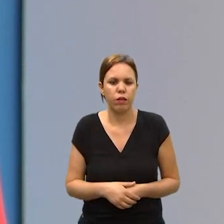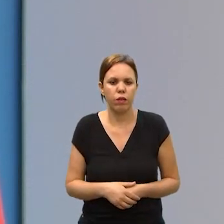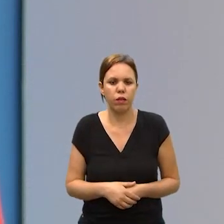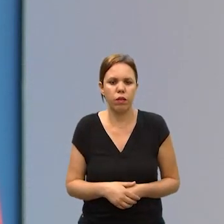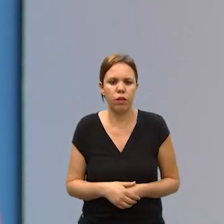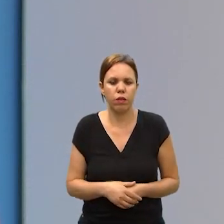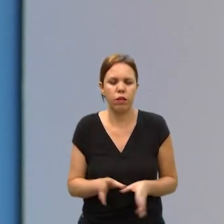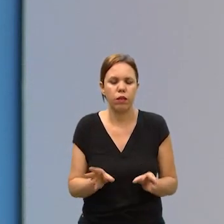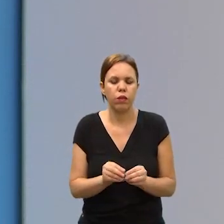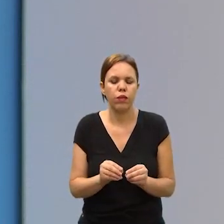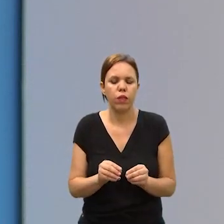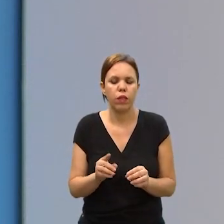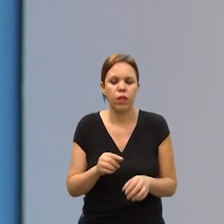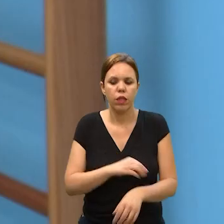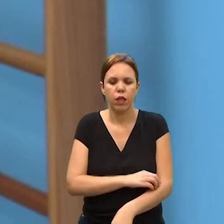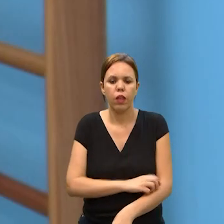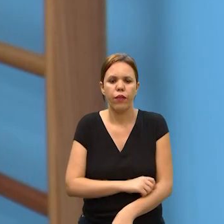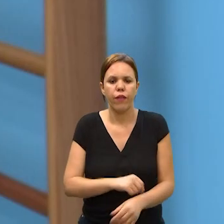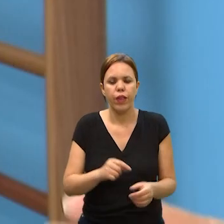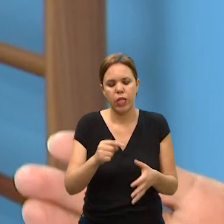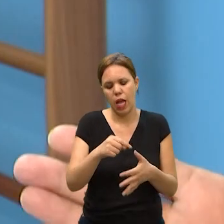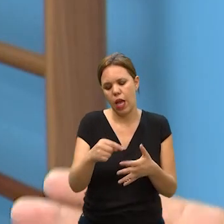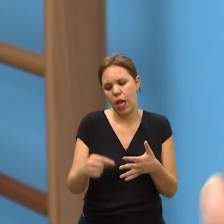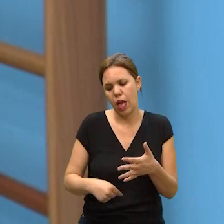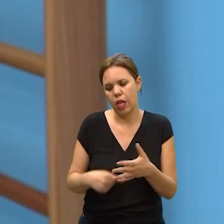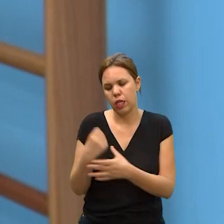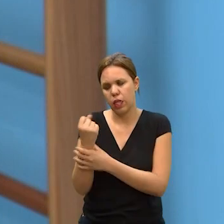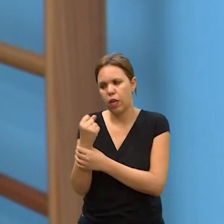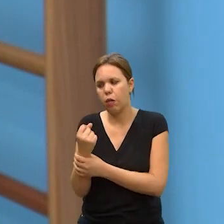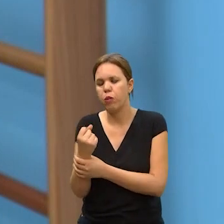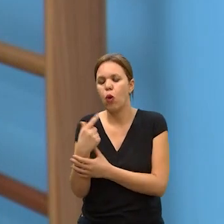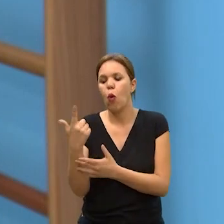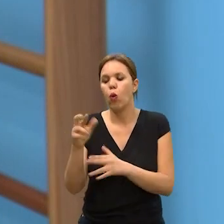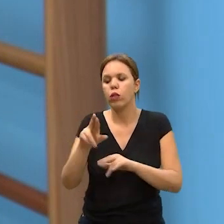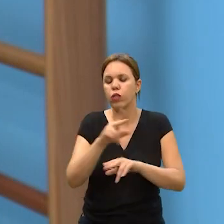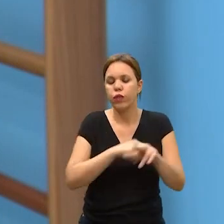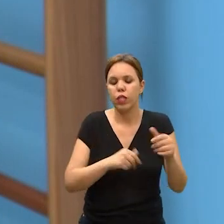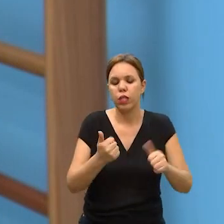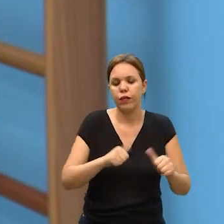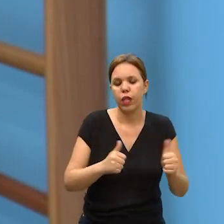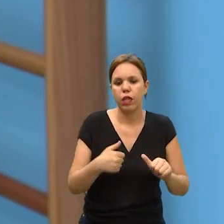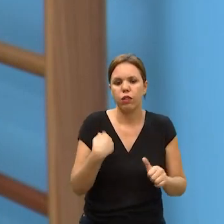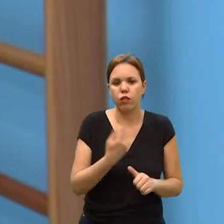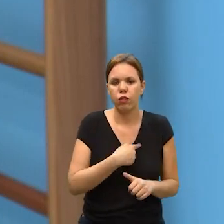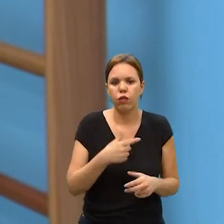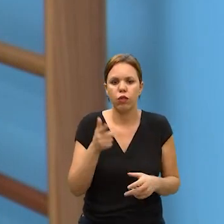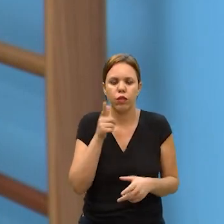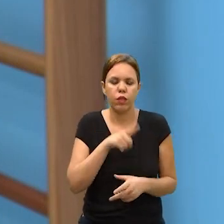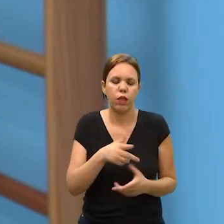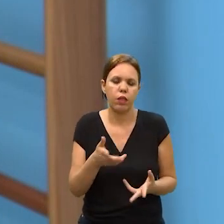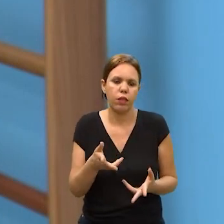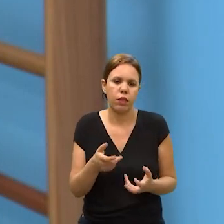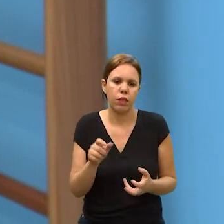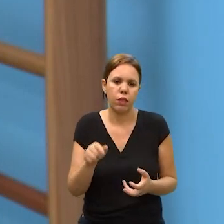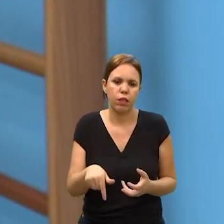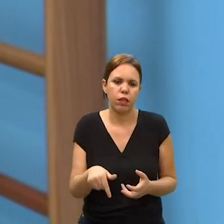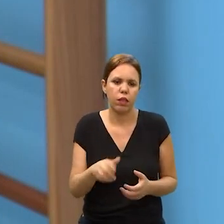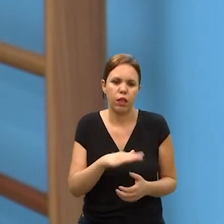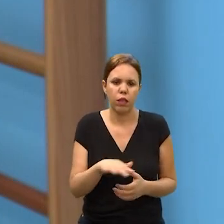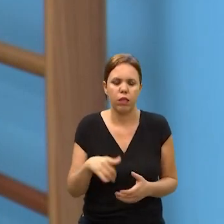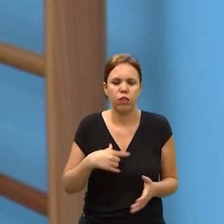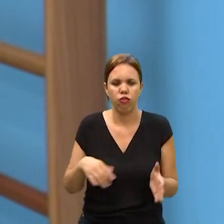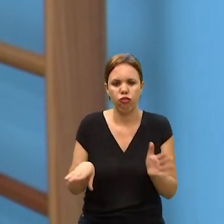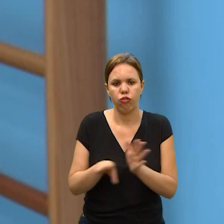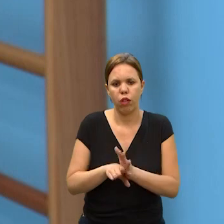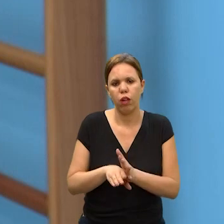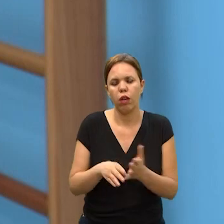identificar para definir, vai fazer essa terapia ou outra? Então, nessa avaliação, a gente consegue definir, por exemplo, se essa